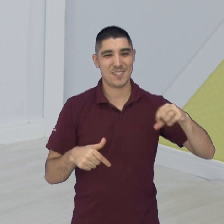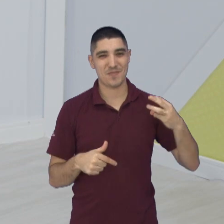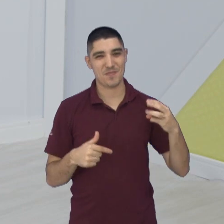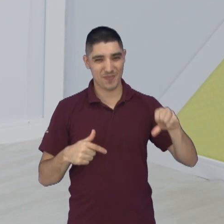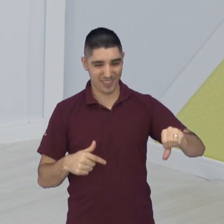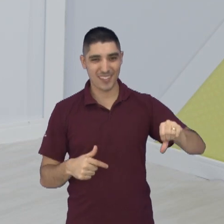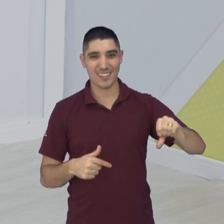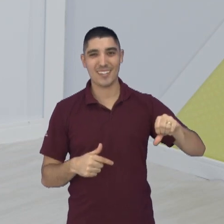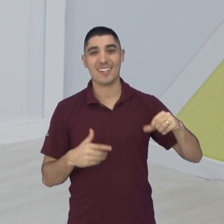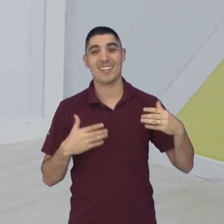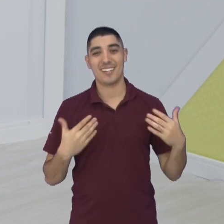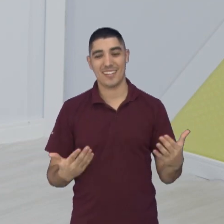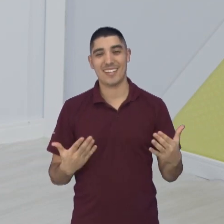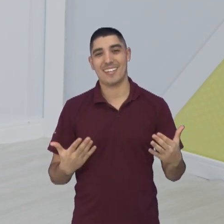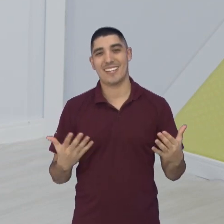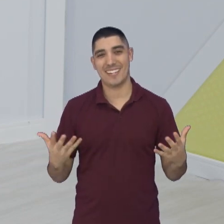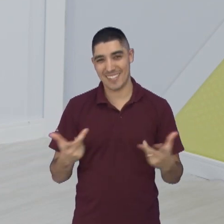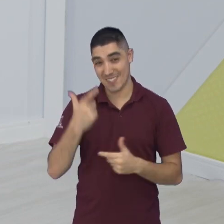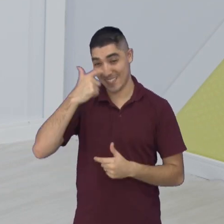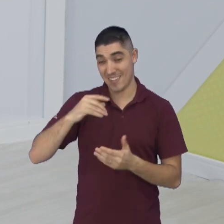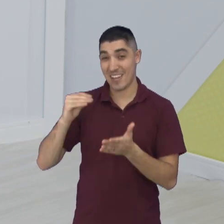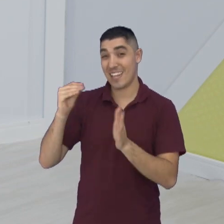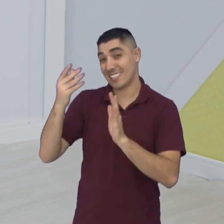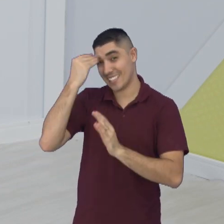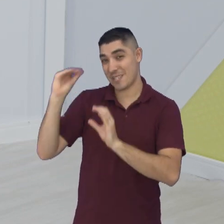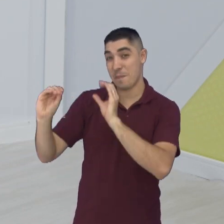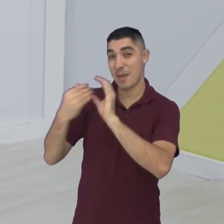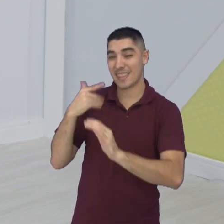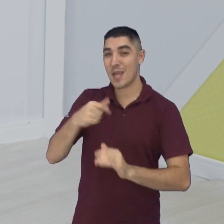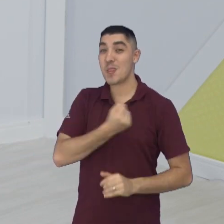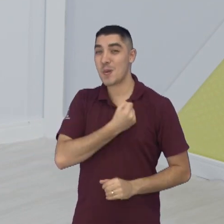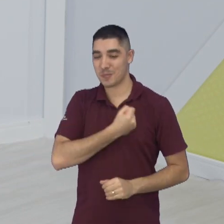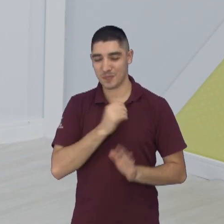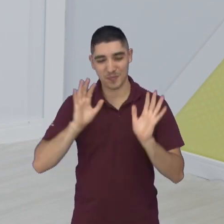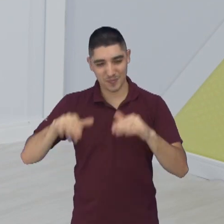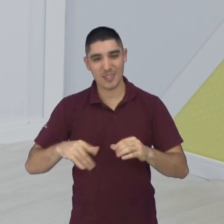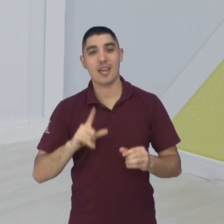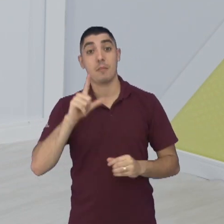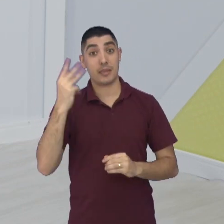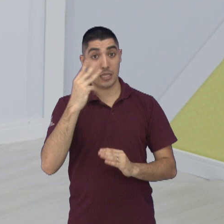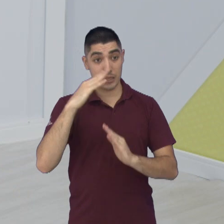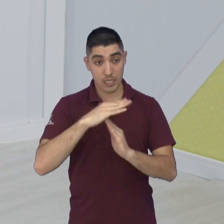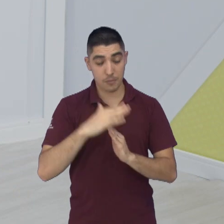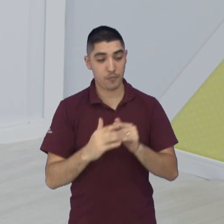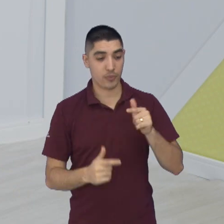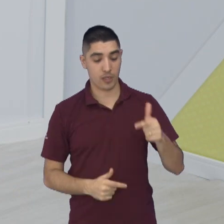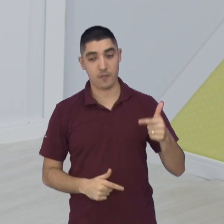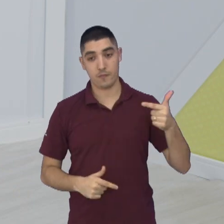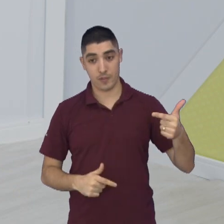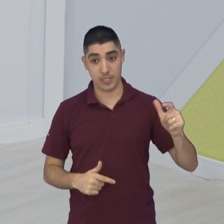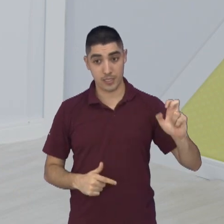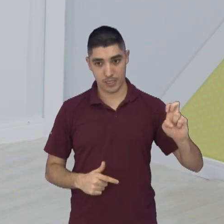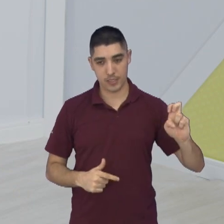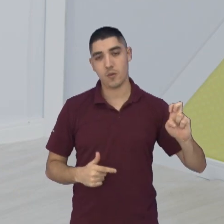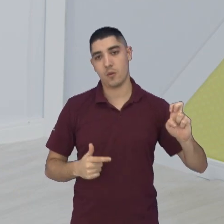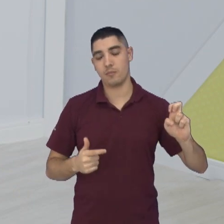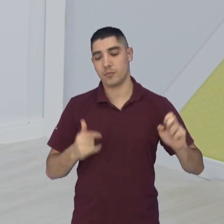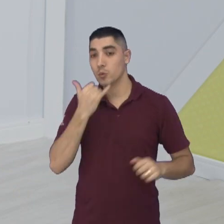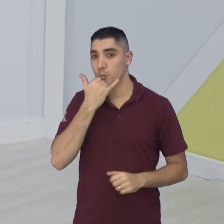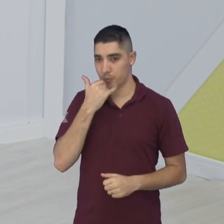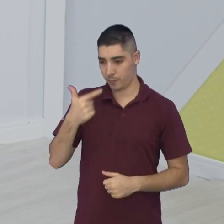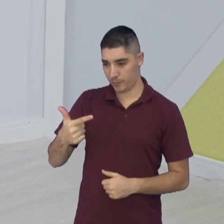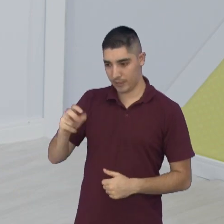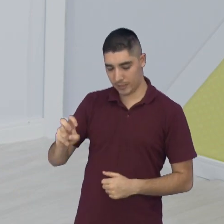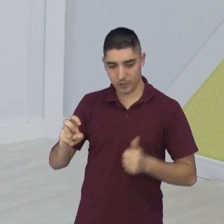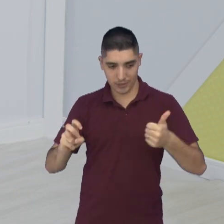beleza. Que beleza. No terceiro quarto, vitória da equipe do Fortaleza, 25-17, levou o jogo para o último quarto já no